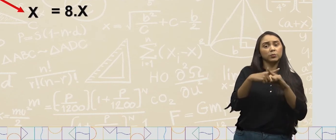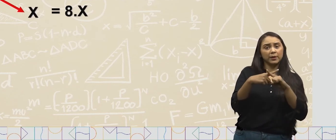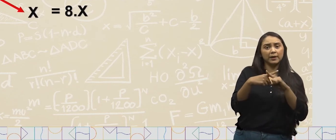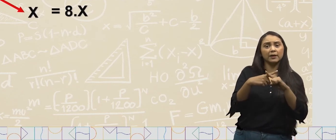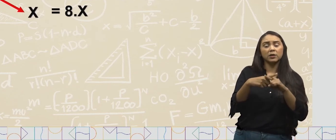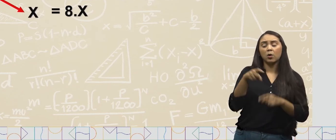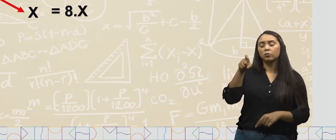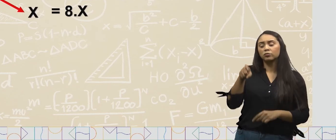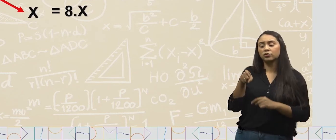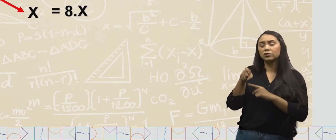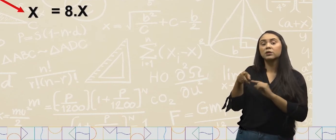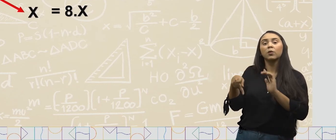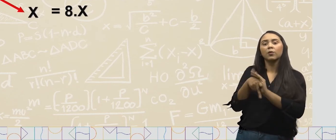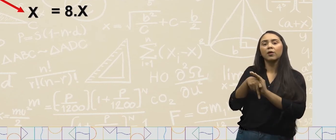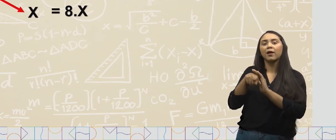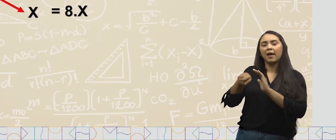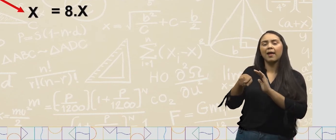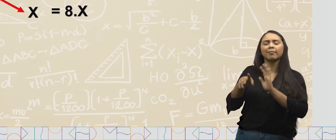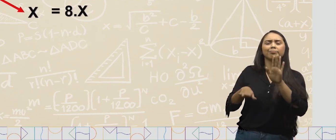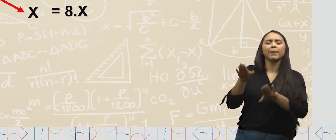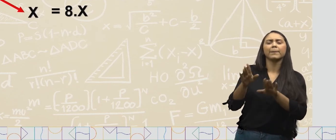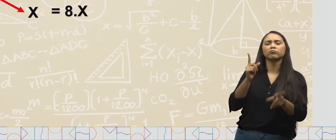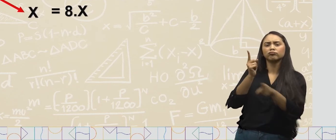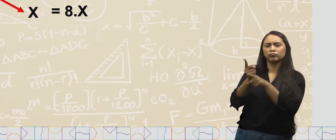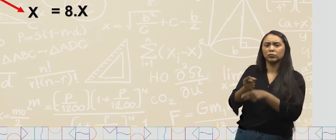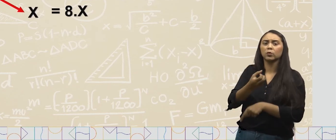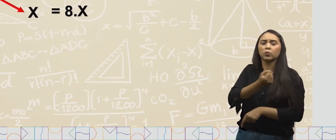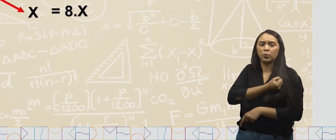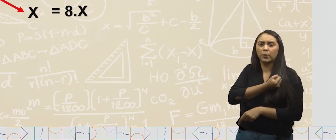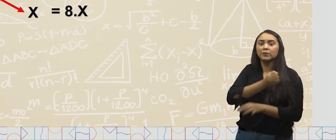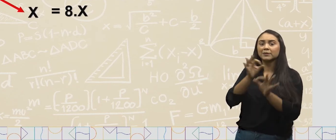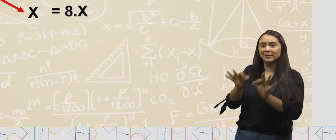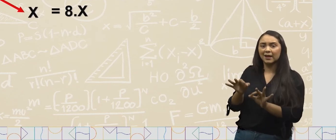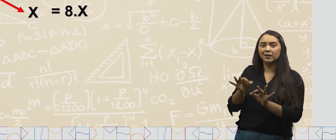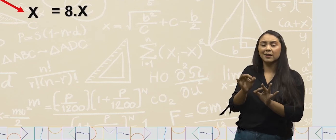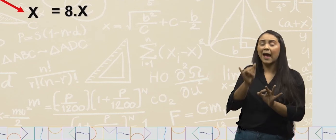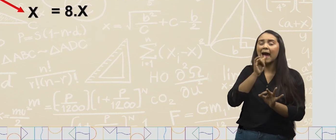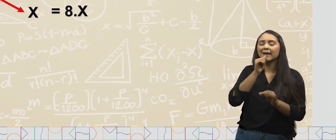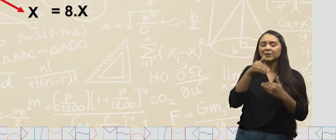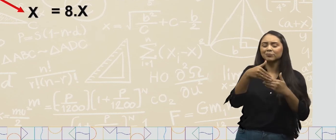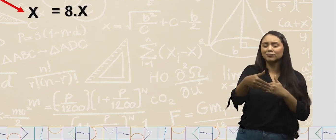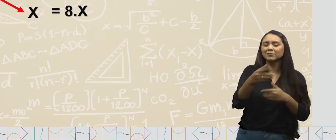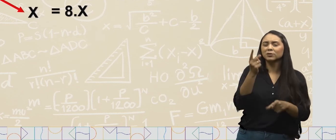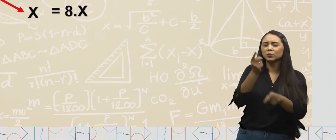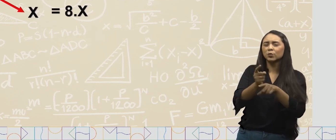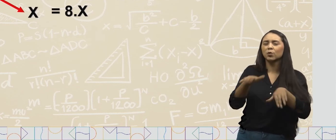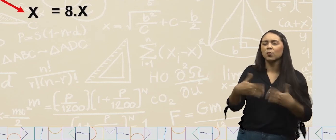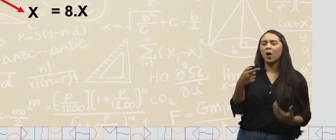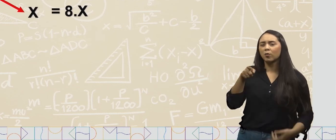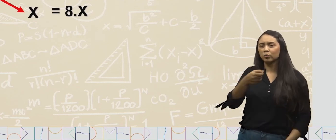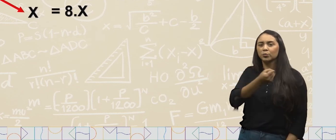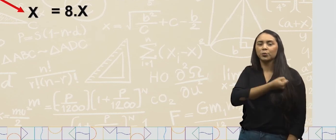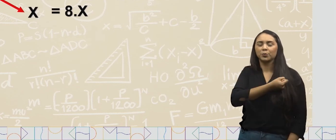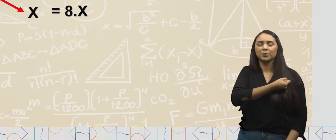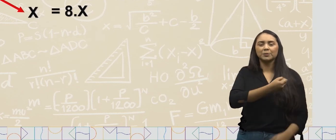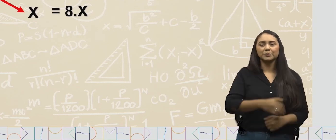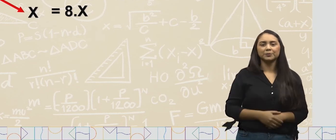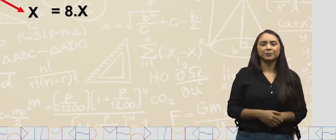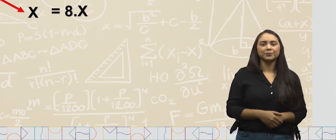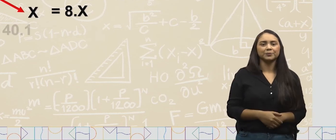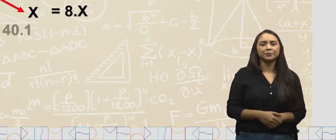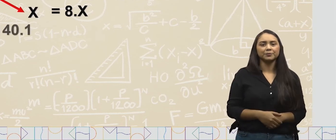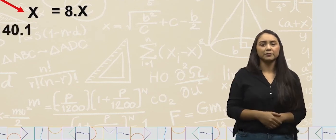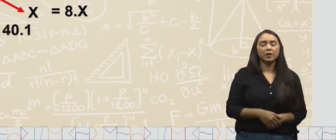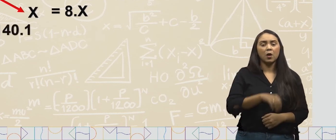multiplicação e o x é a nossa variável, o nosso númerozinho que nós não sabemos qual é. 140 vezes 1,